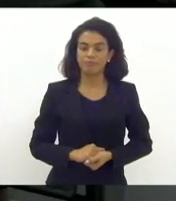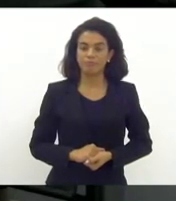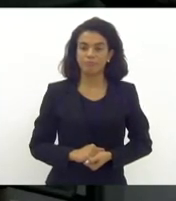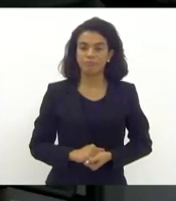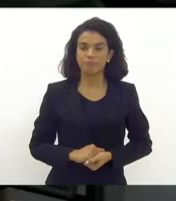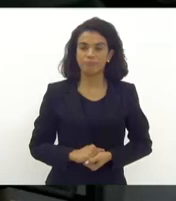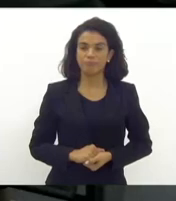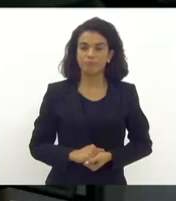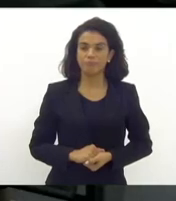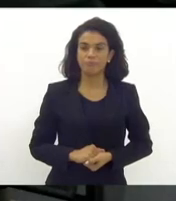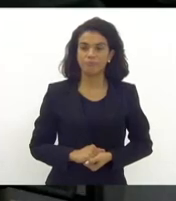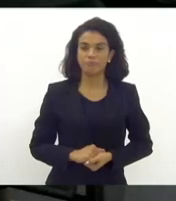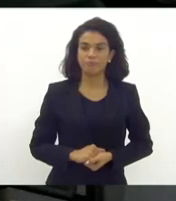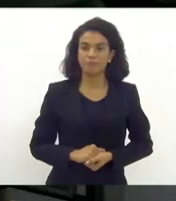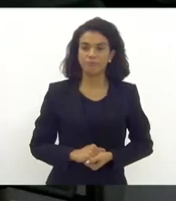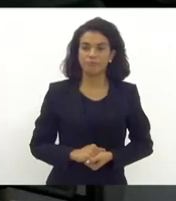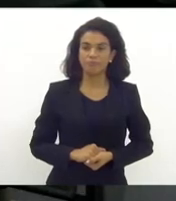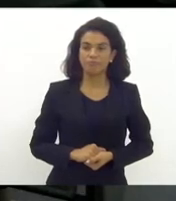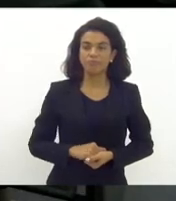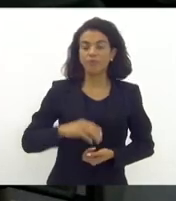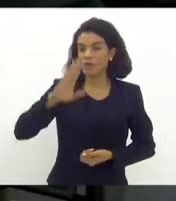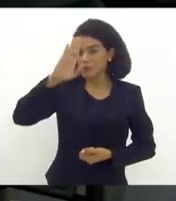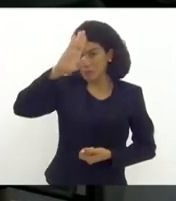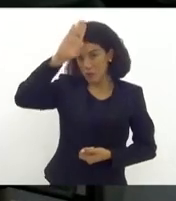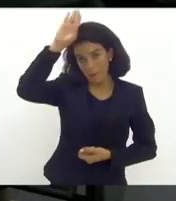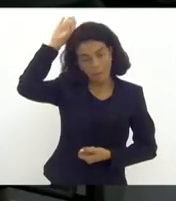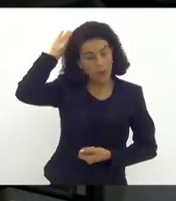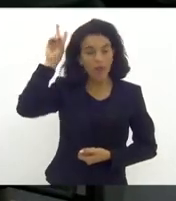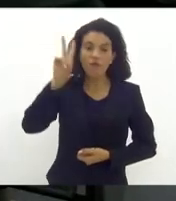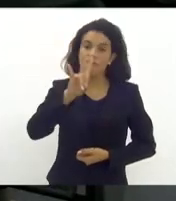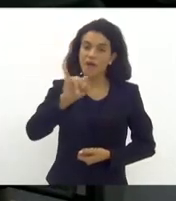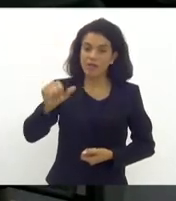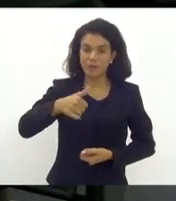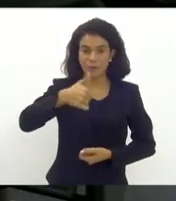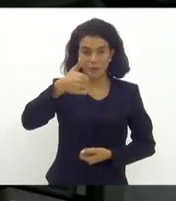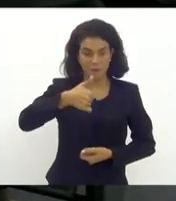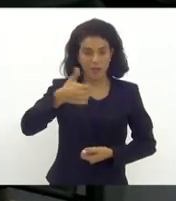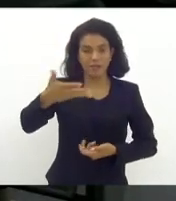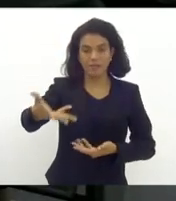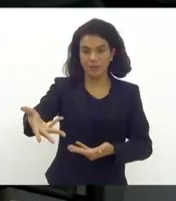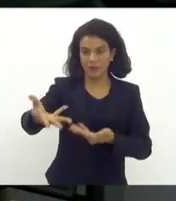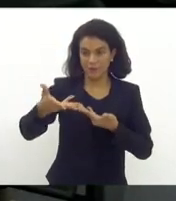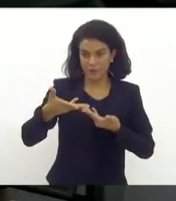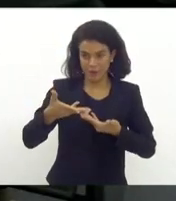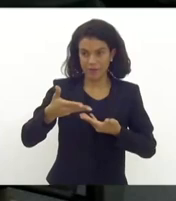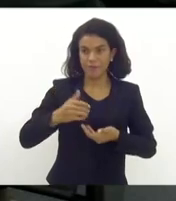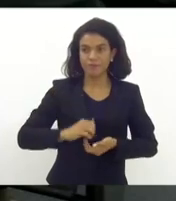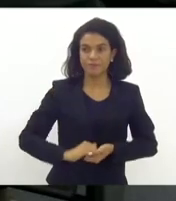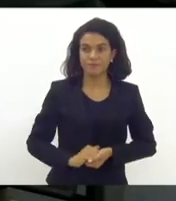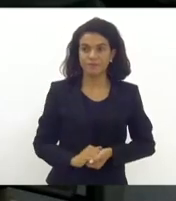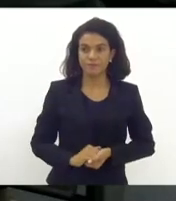os bombeiros serão os primeiros a serem convocados